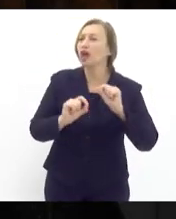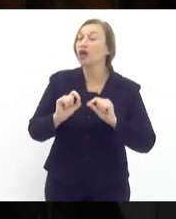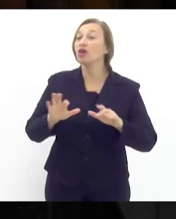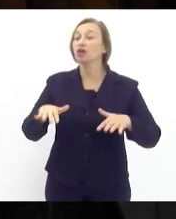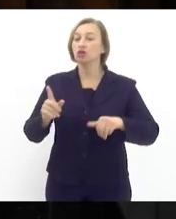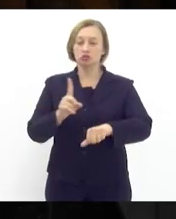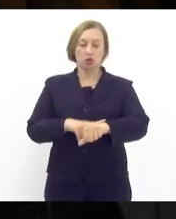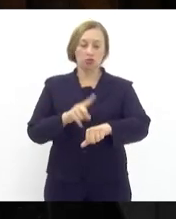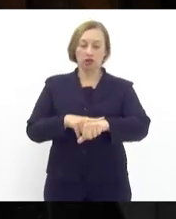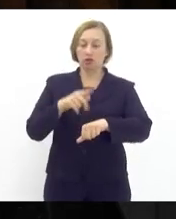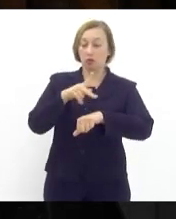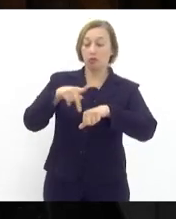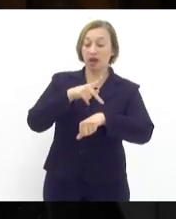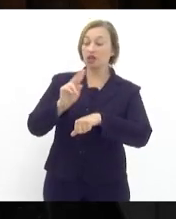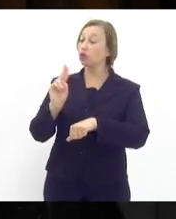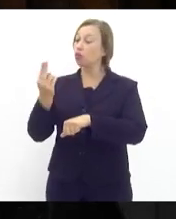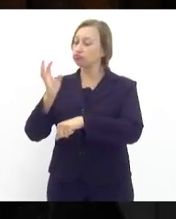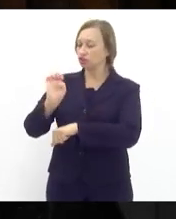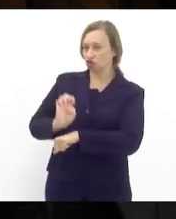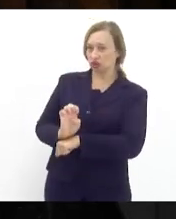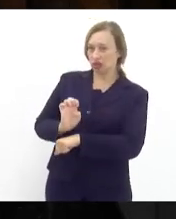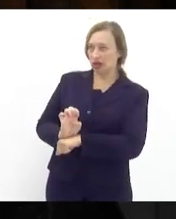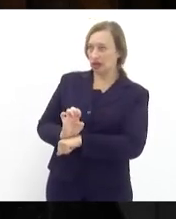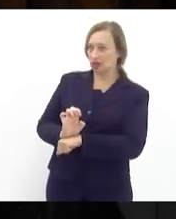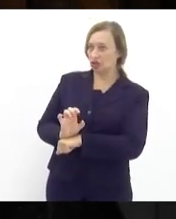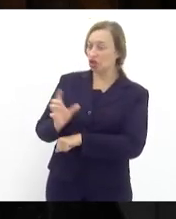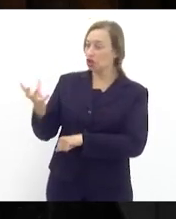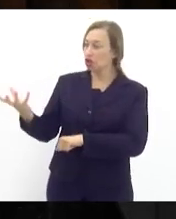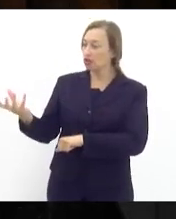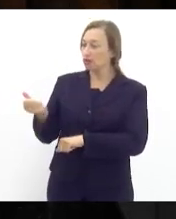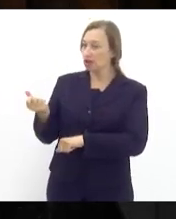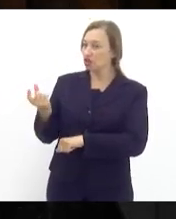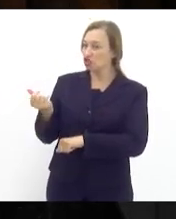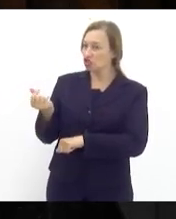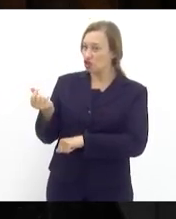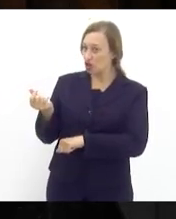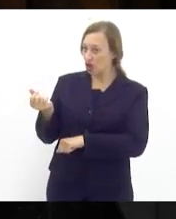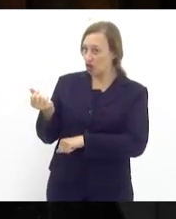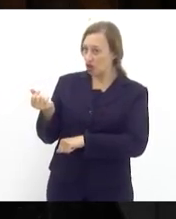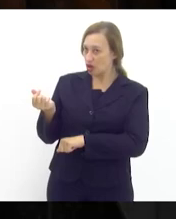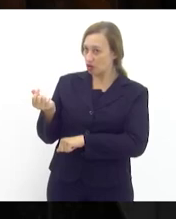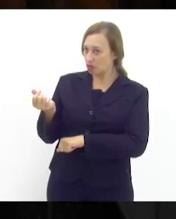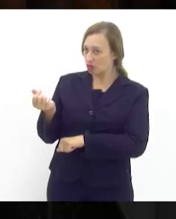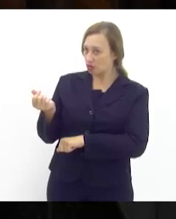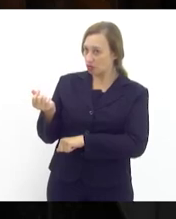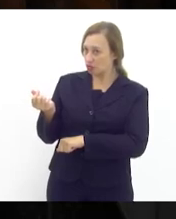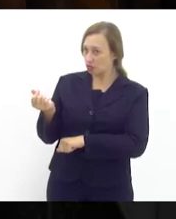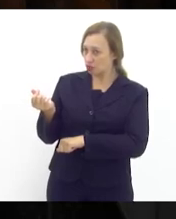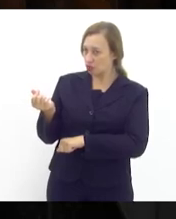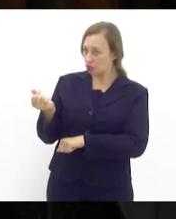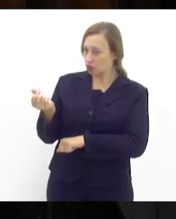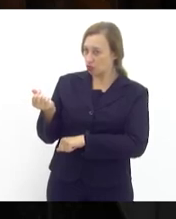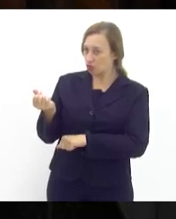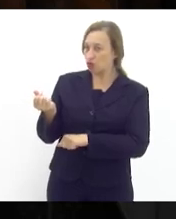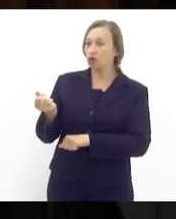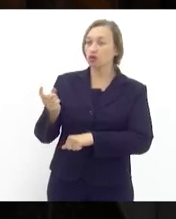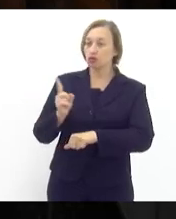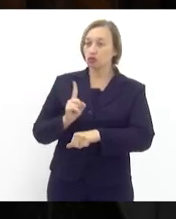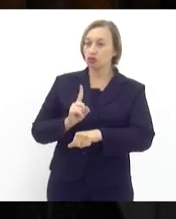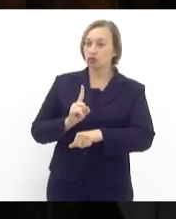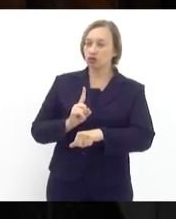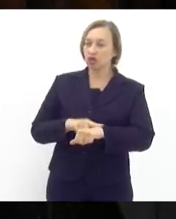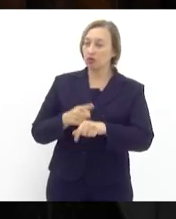país ou um estado toma dinheiro no mercado dinheiro Grosso de longo prazo